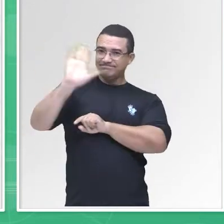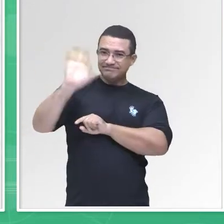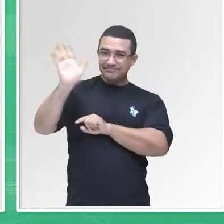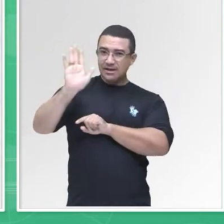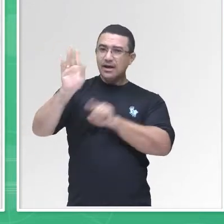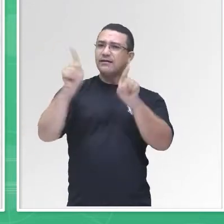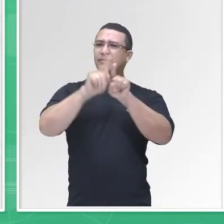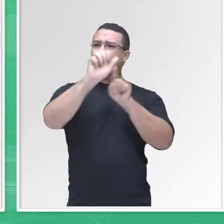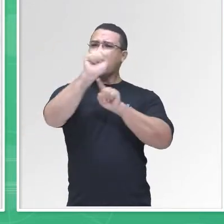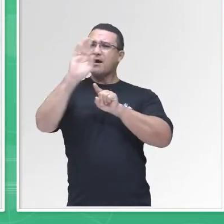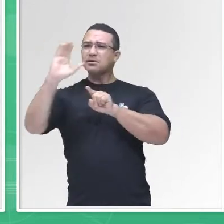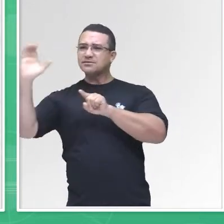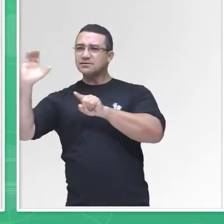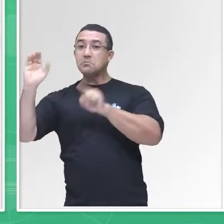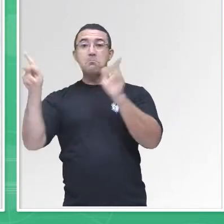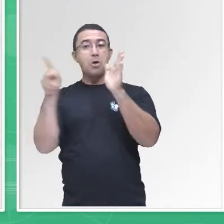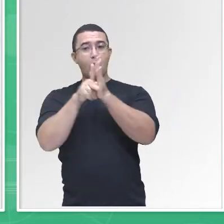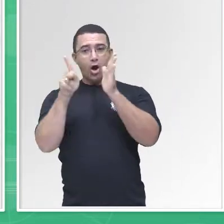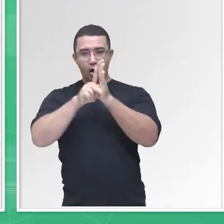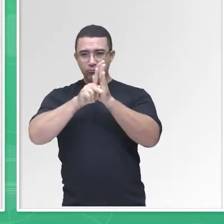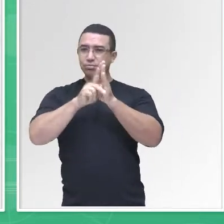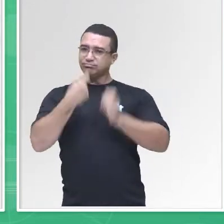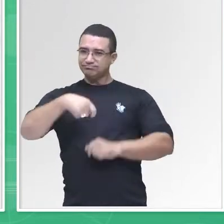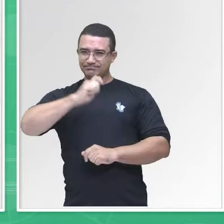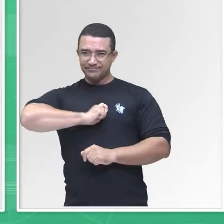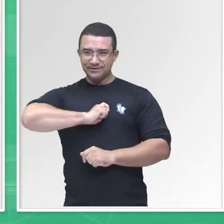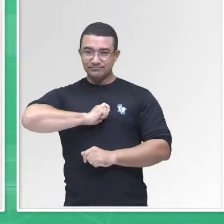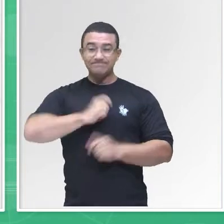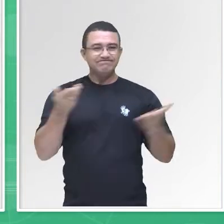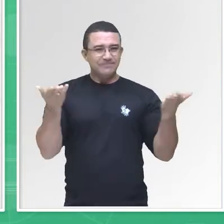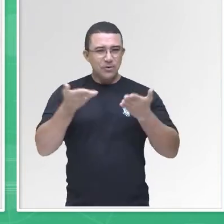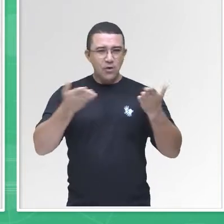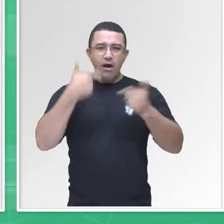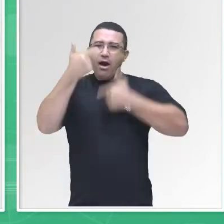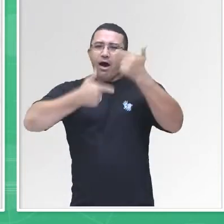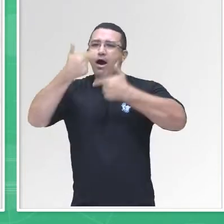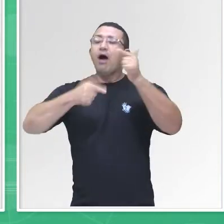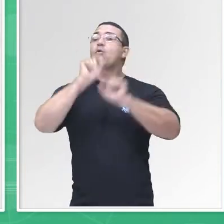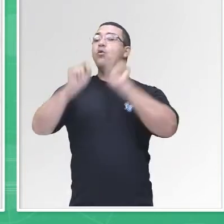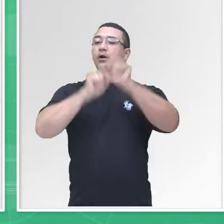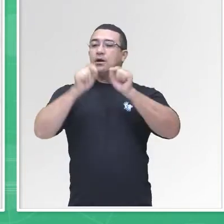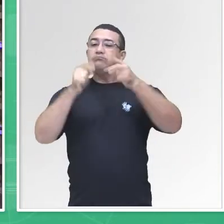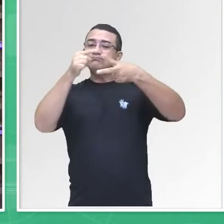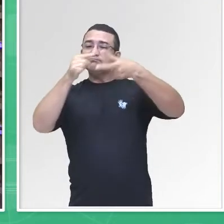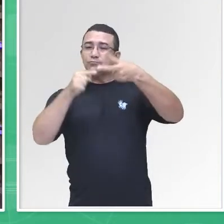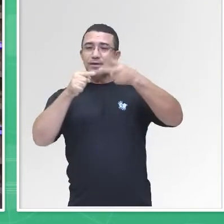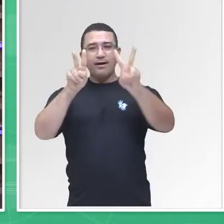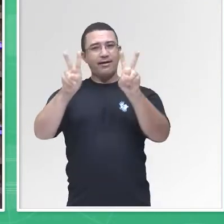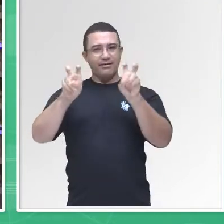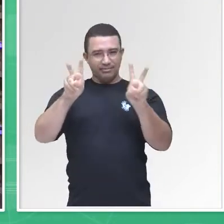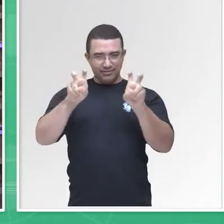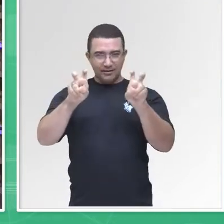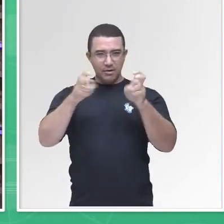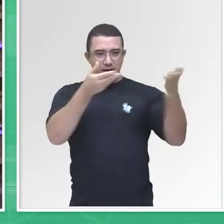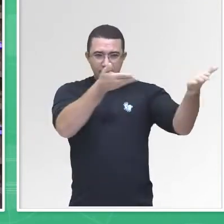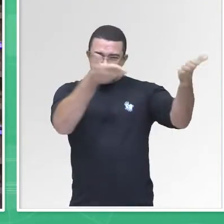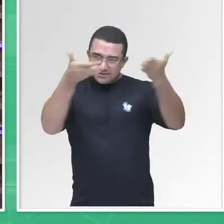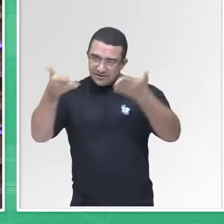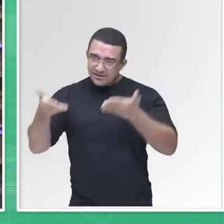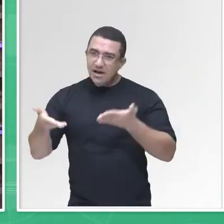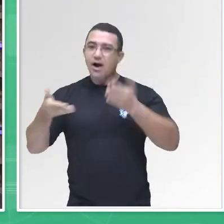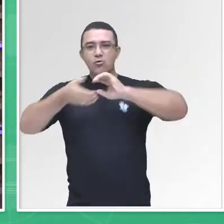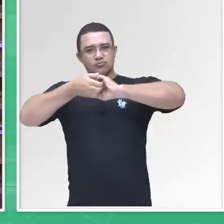alfabeto espanhol. Hoje nós vamos trabalhar essas duas temáticas: as apresentações,